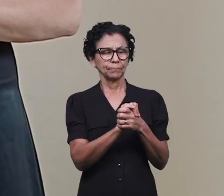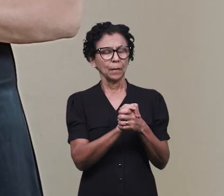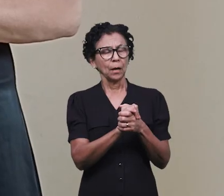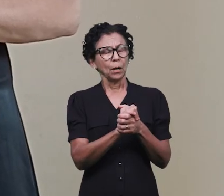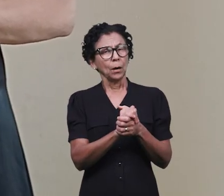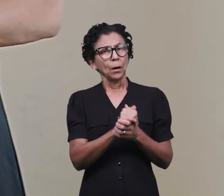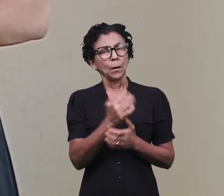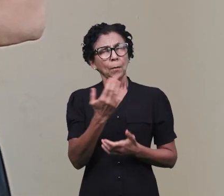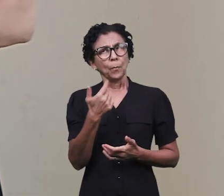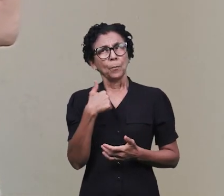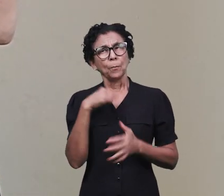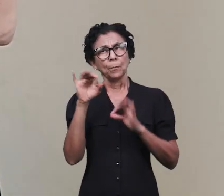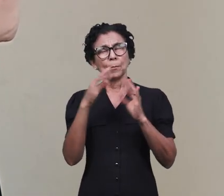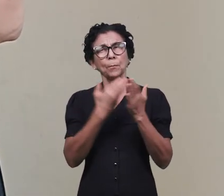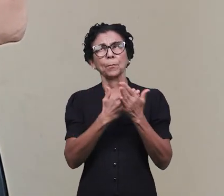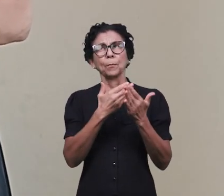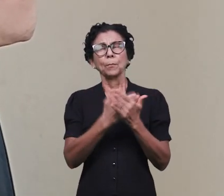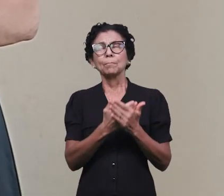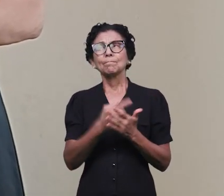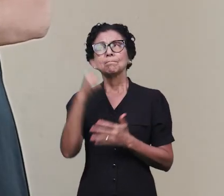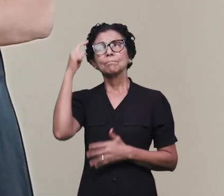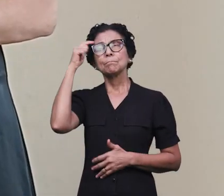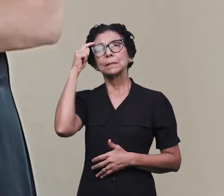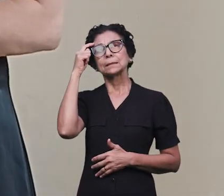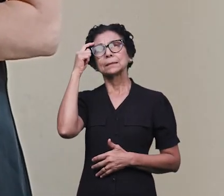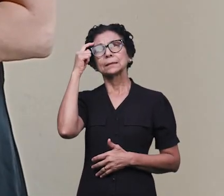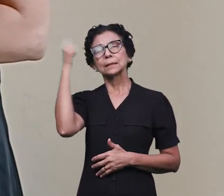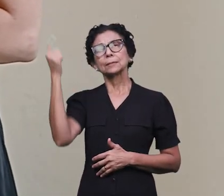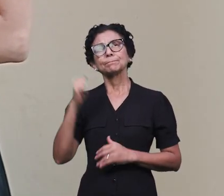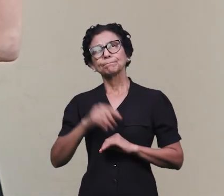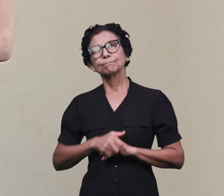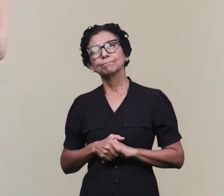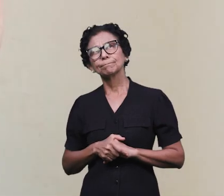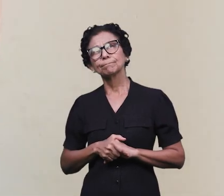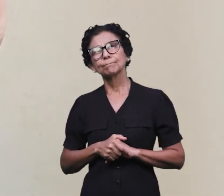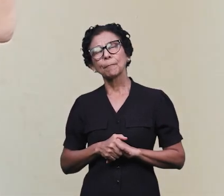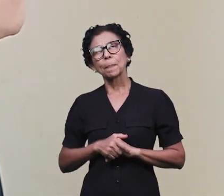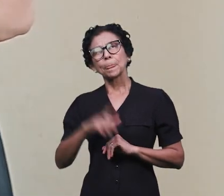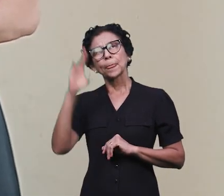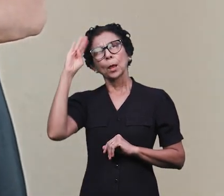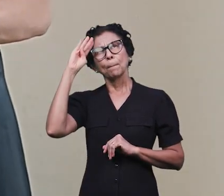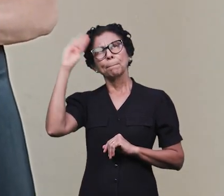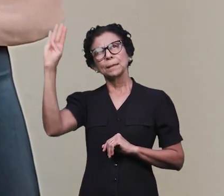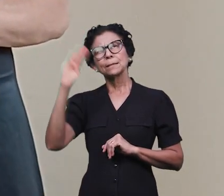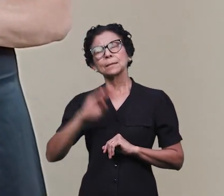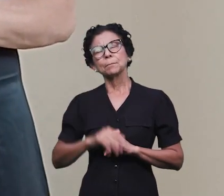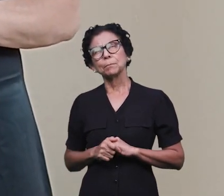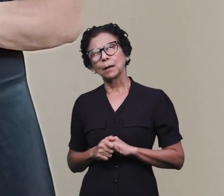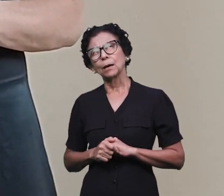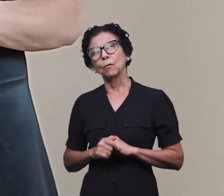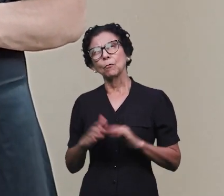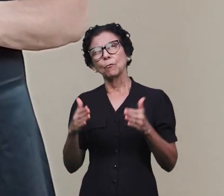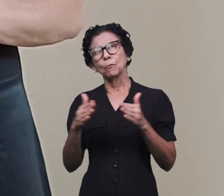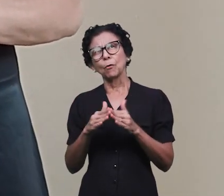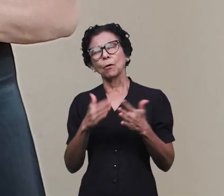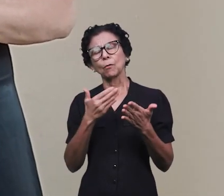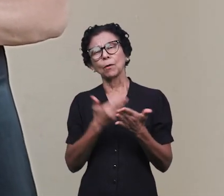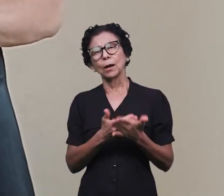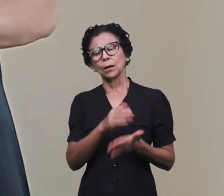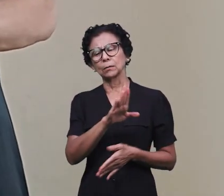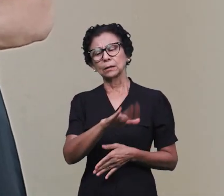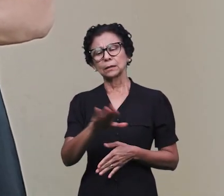que eu quero que a criança leve para casa desse ensino? Qual é o ponto principal da aula que a criança tem